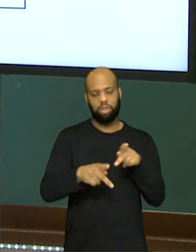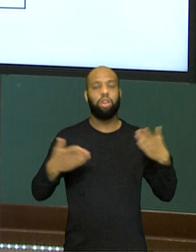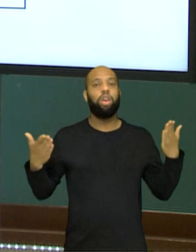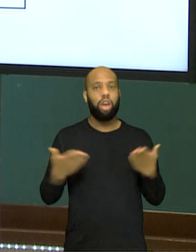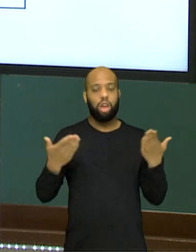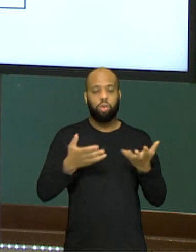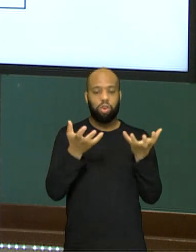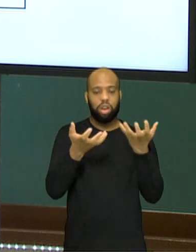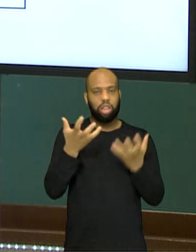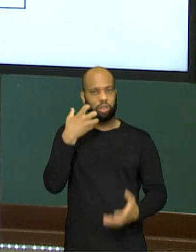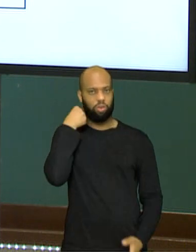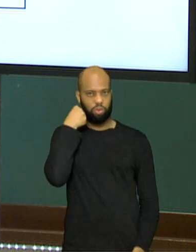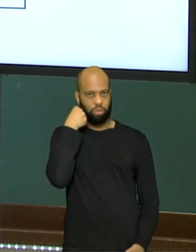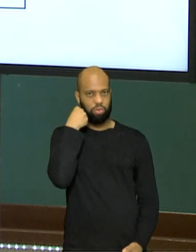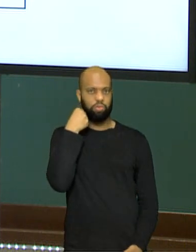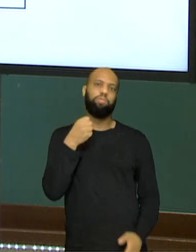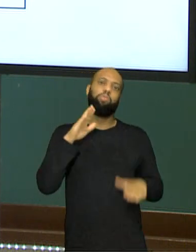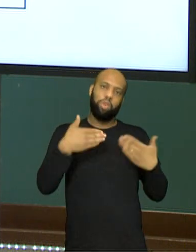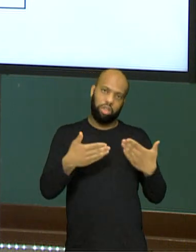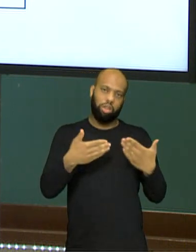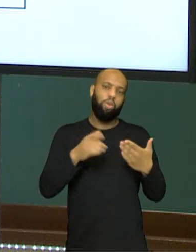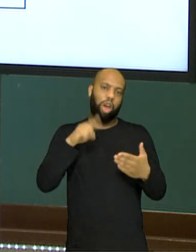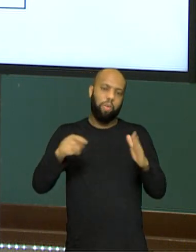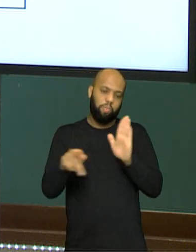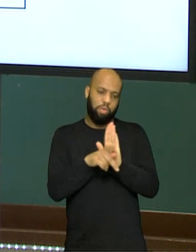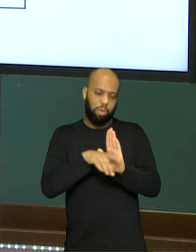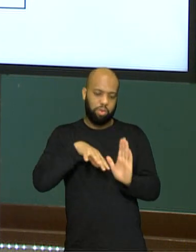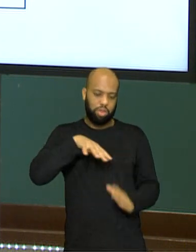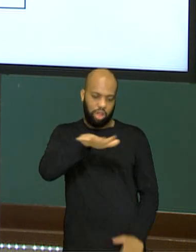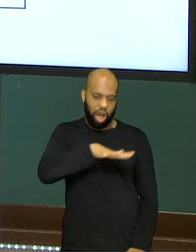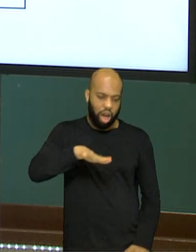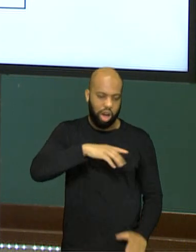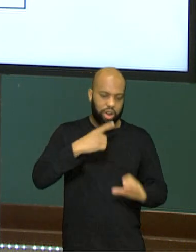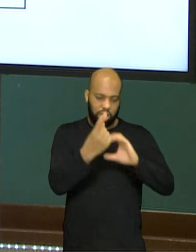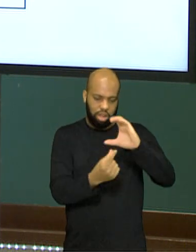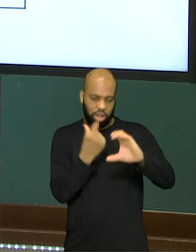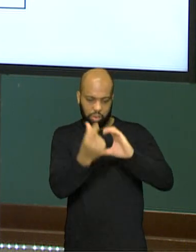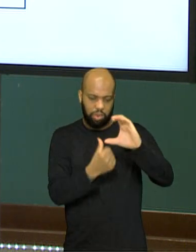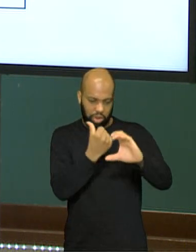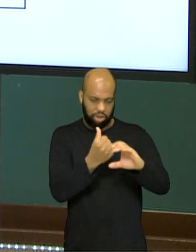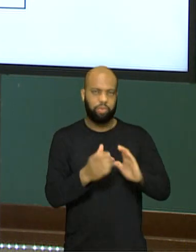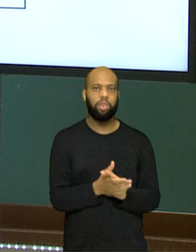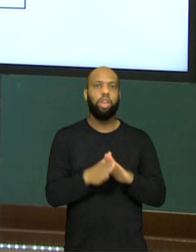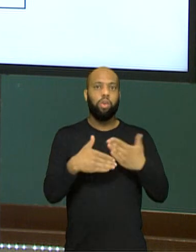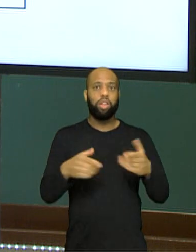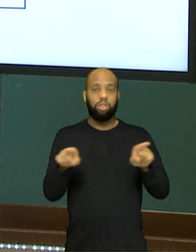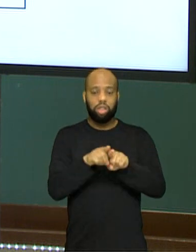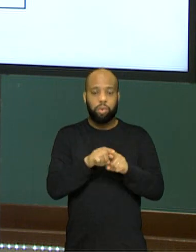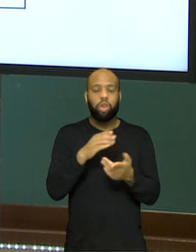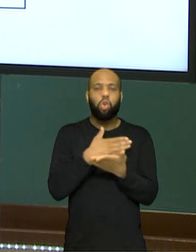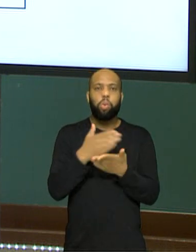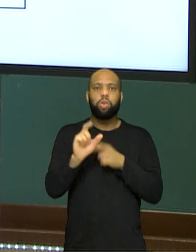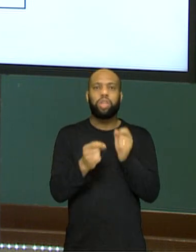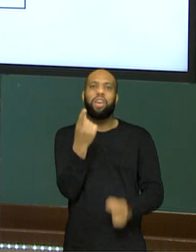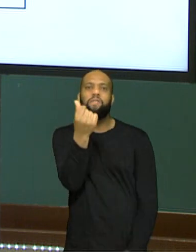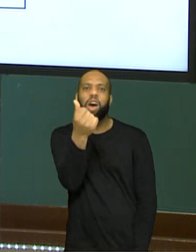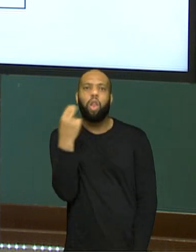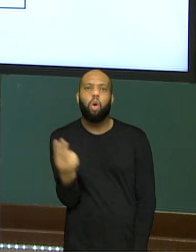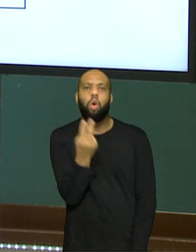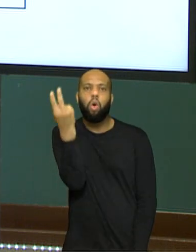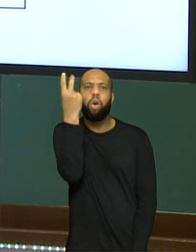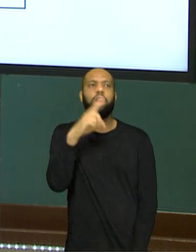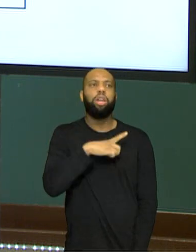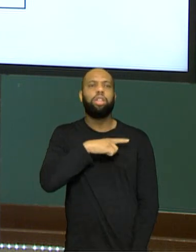ela visa o lucro, como no mundo capitalista. A liberação de preços. Então agora as coisas têm